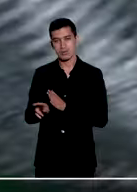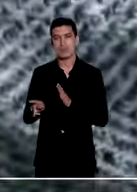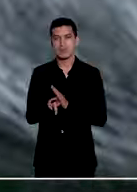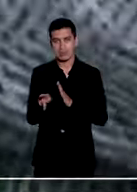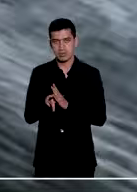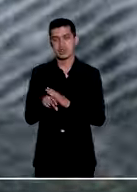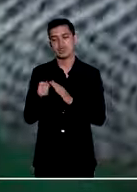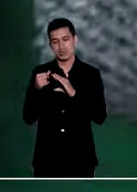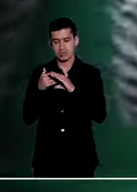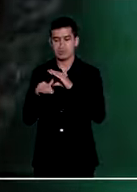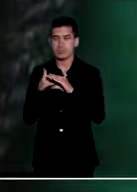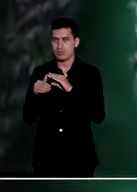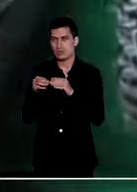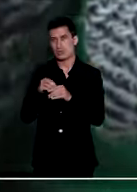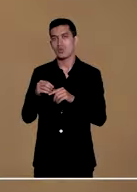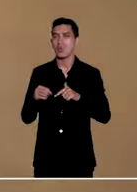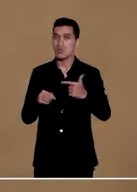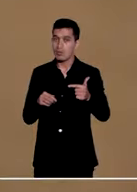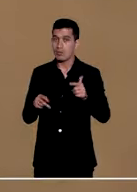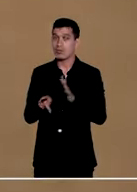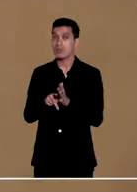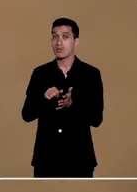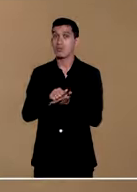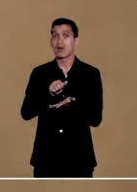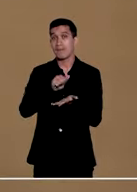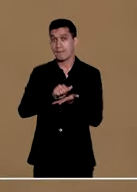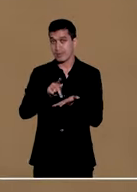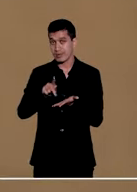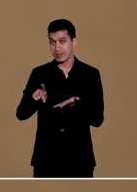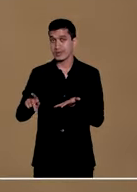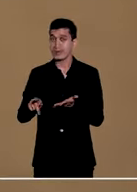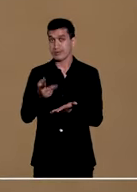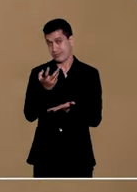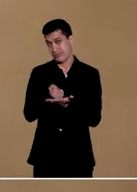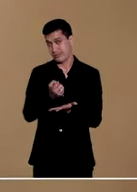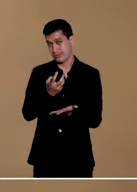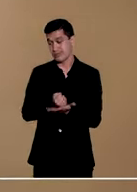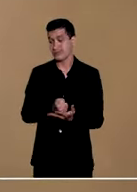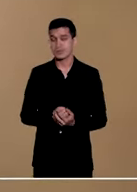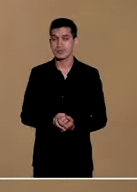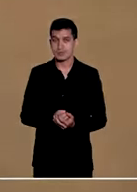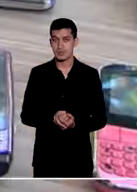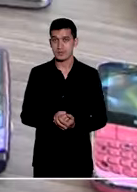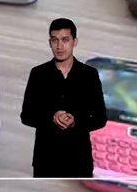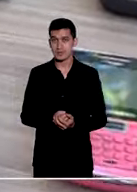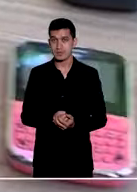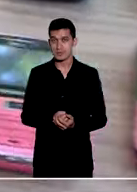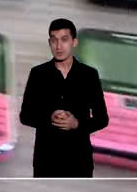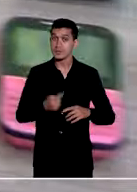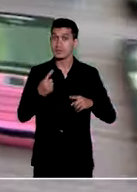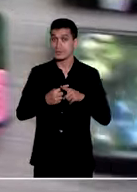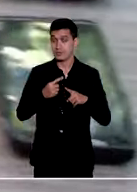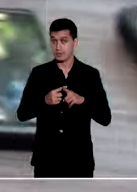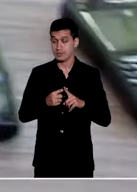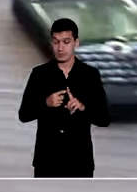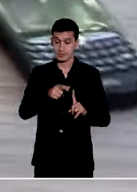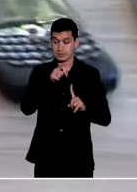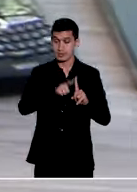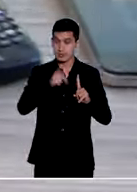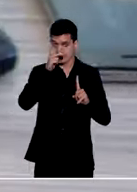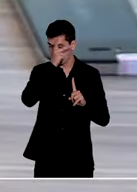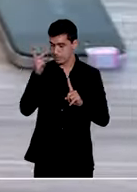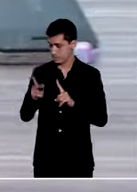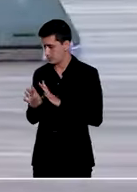terceiro por meio do aplicativo do banco após a comunicação do fato para os ministros o ato praticado pela pessoa que roubou o